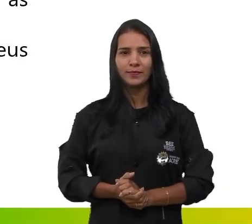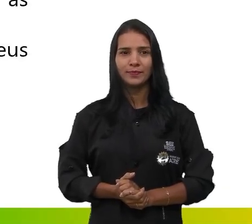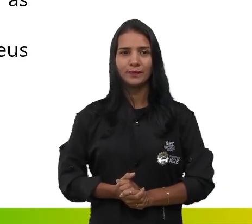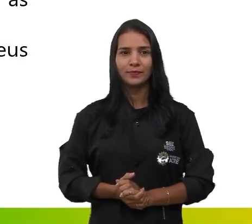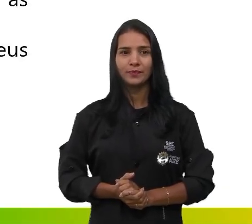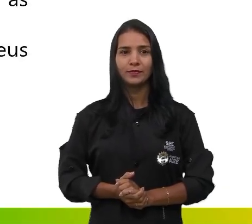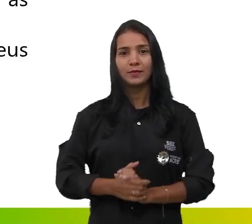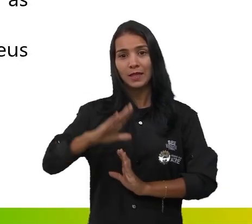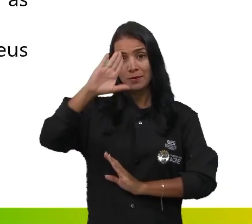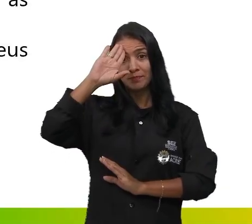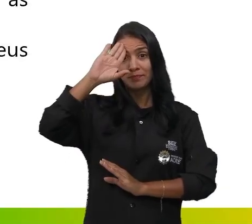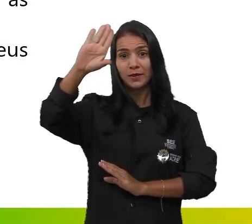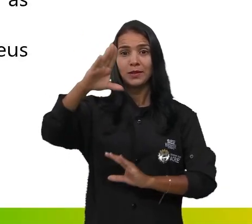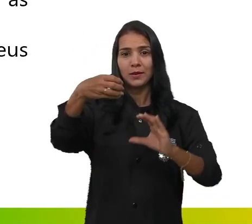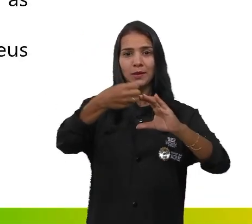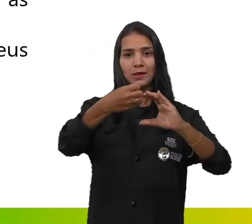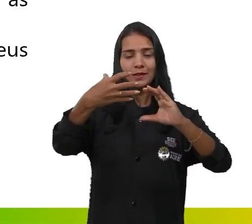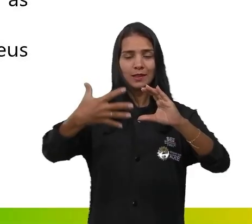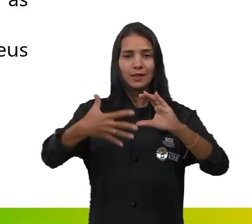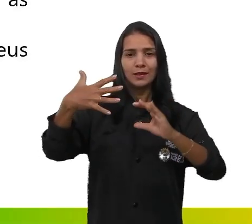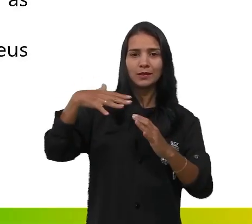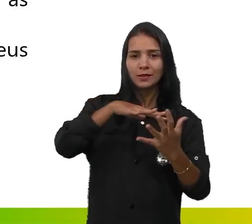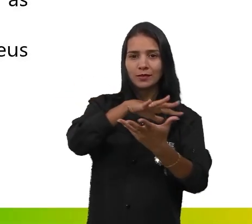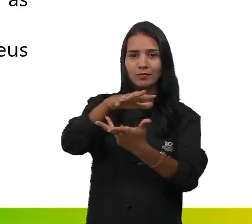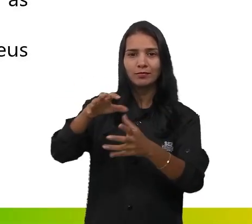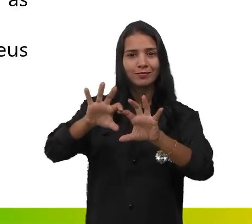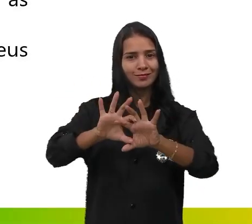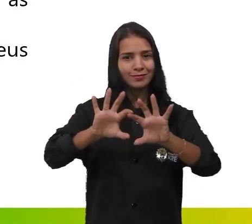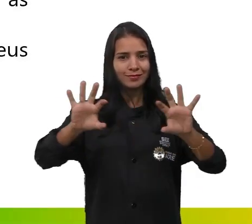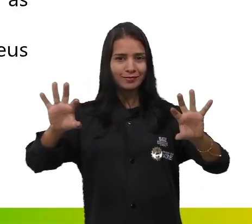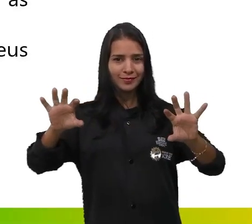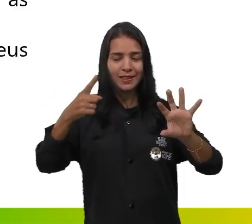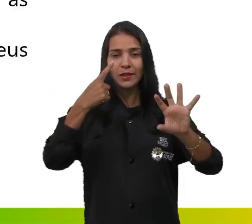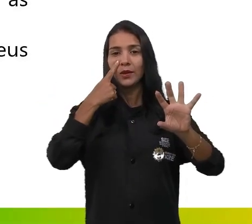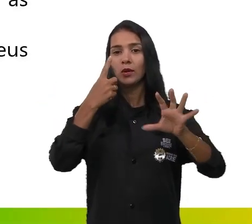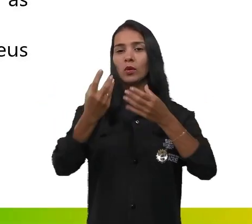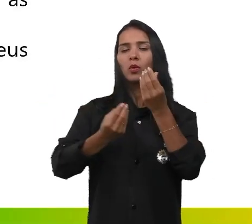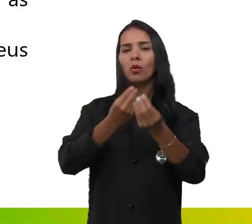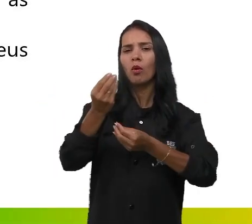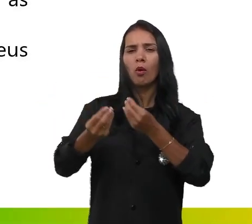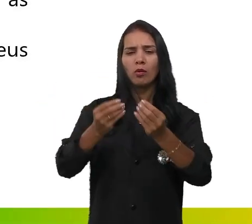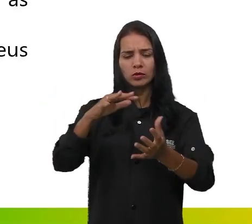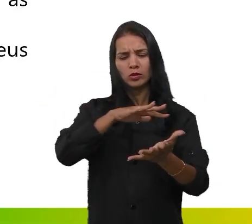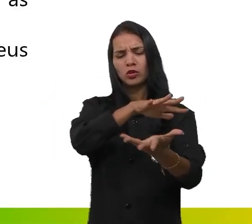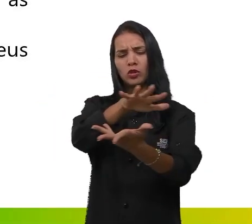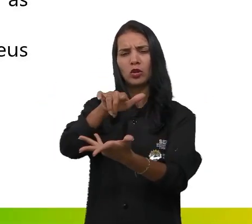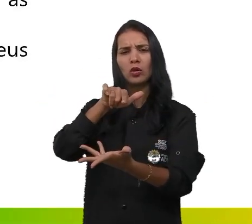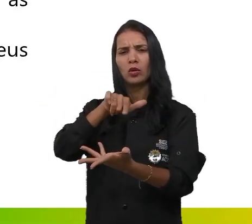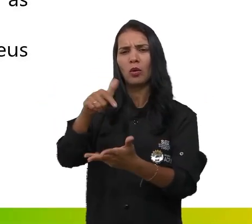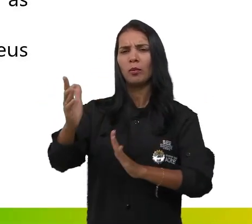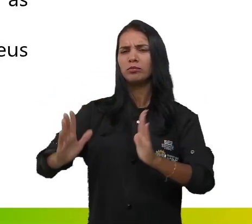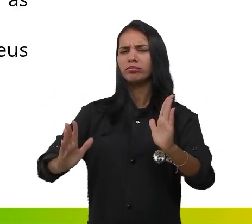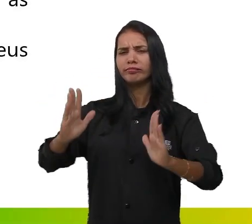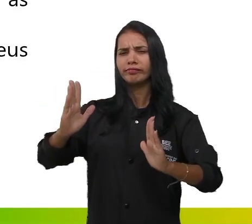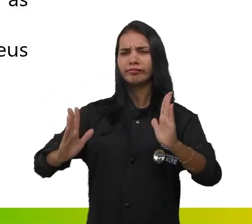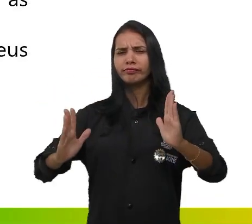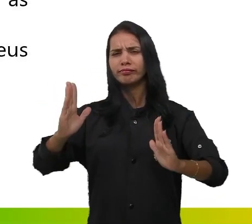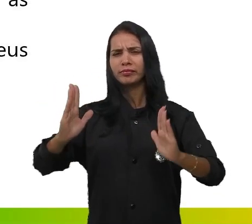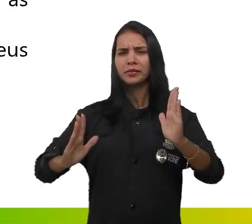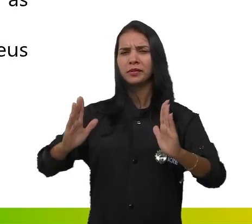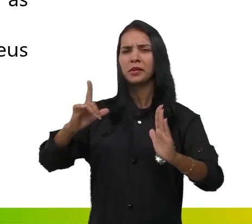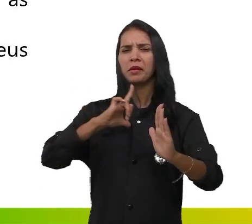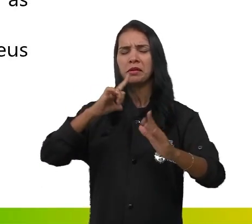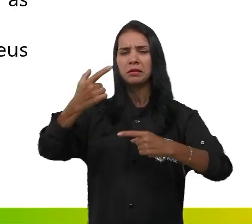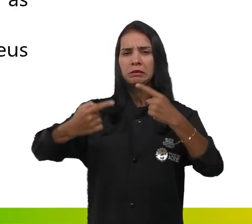principais características, então, do mundo bipolar, ou seja, como que estava o mundo durante esse período em